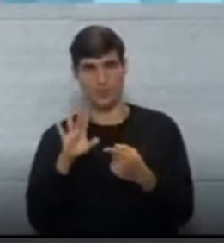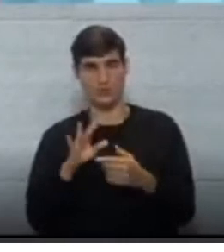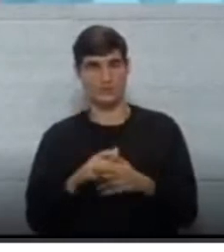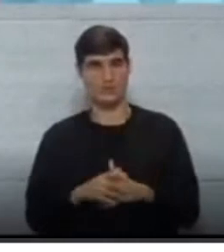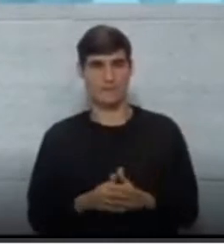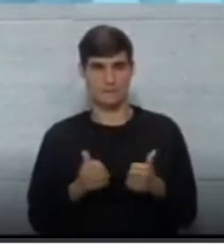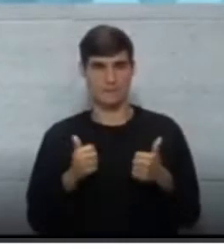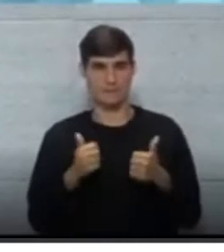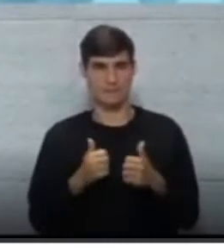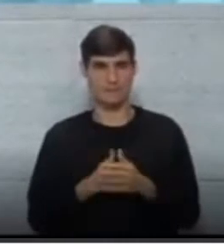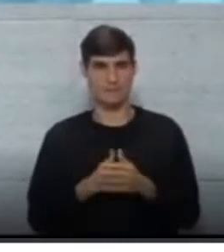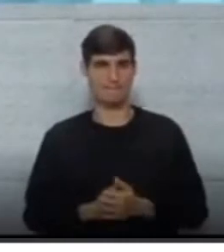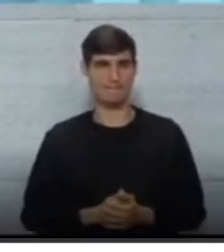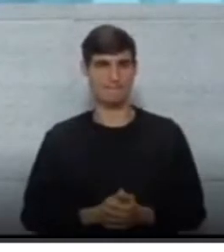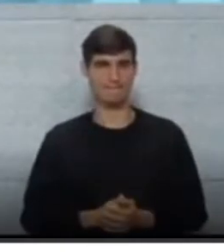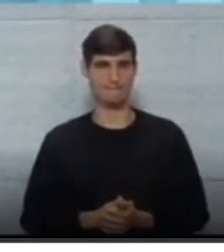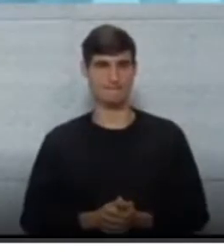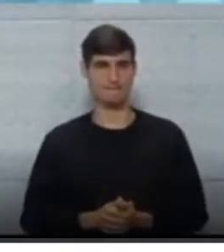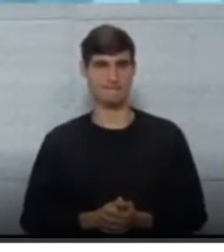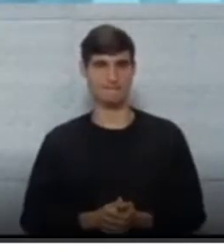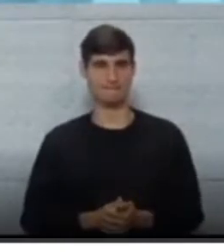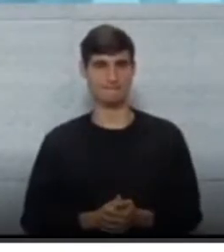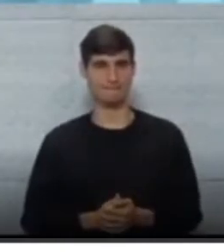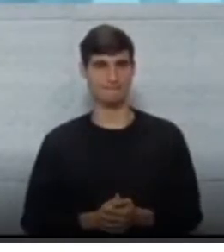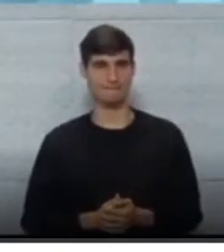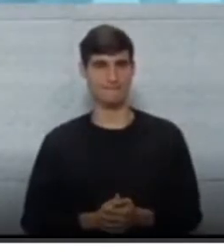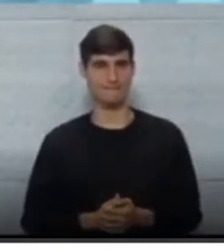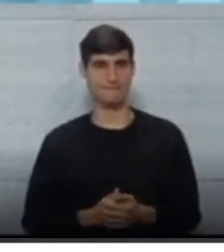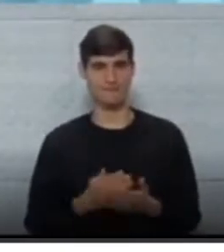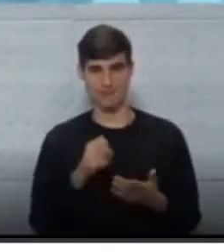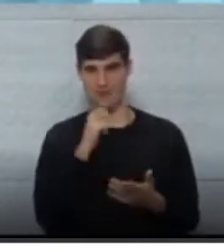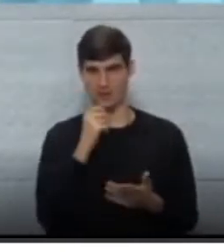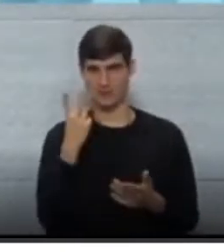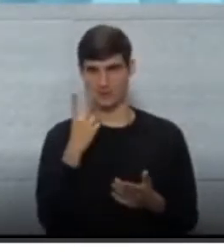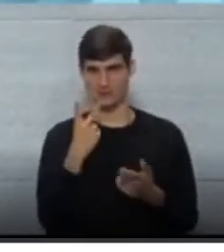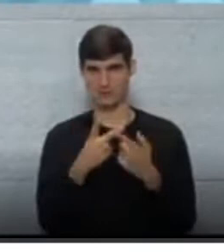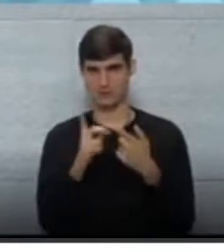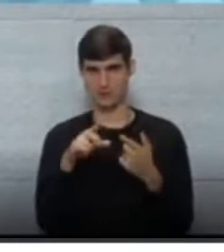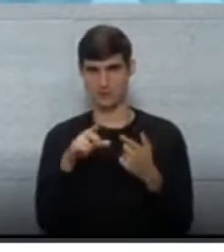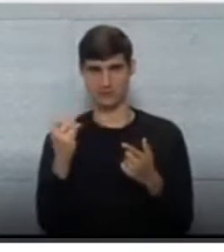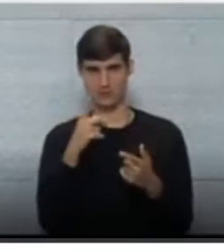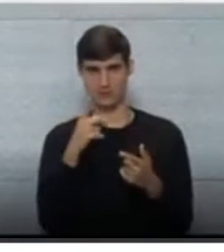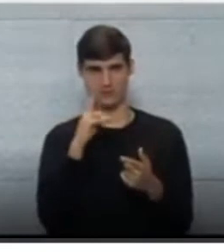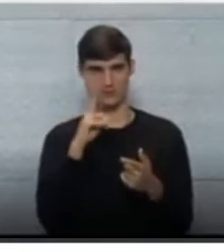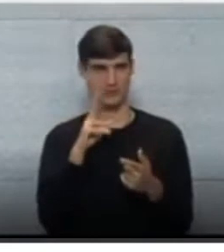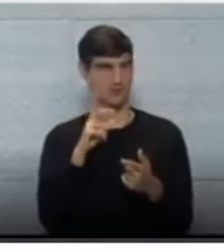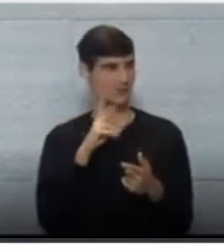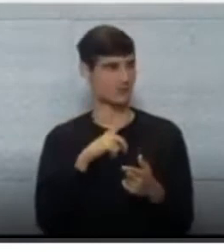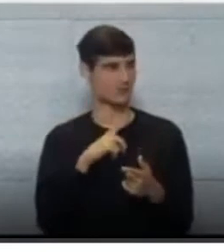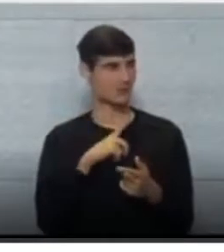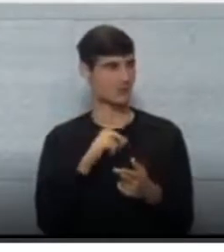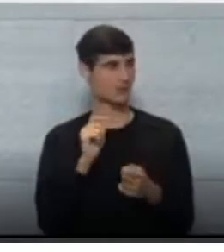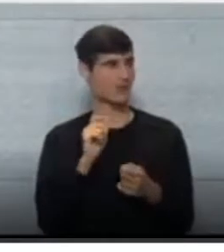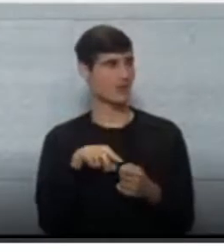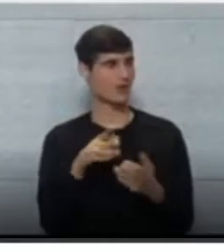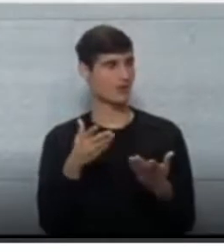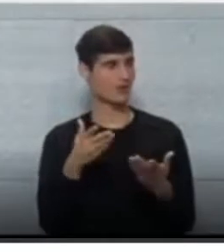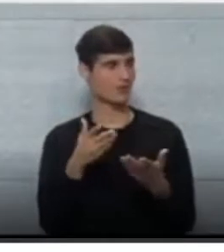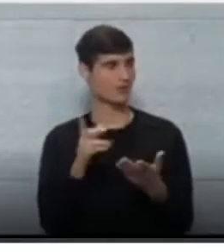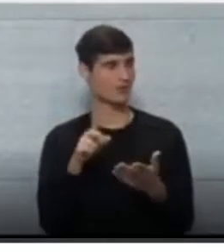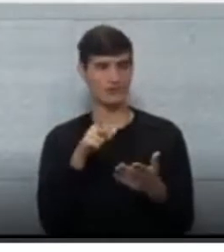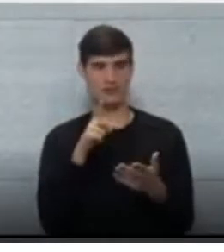colônia. Tudo bem? Outra parte importante ainda no procedimento 2, como vocês podem conferir no roteiro, é que nós vamos